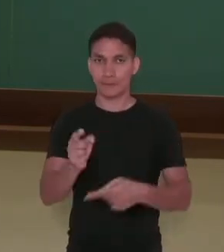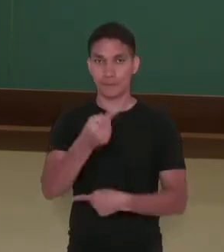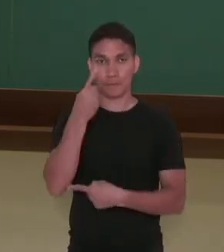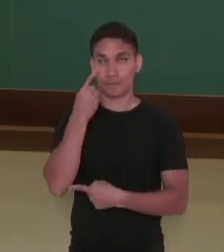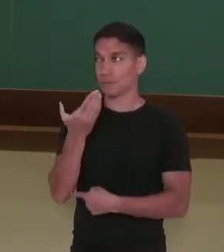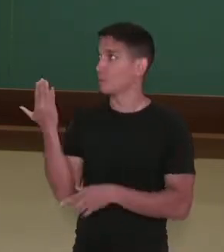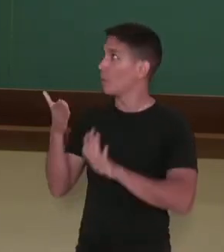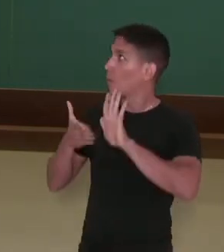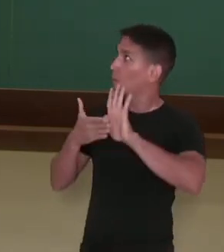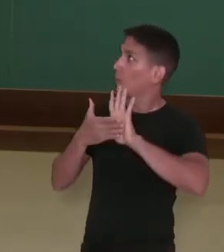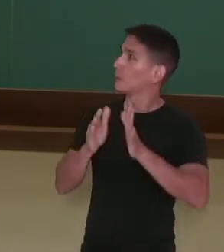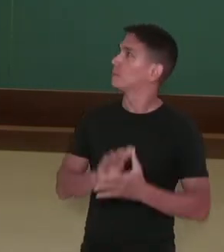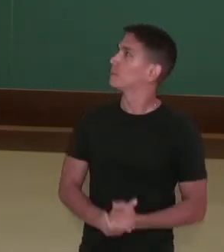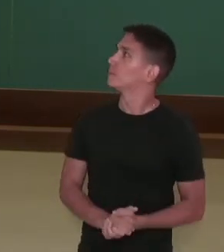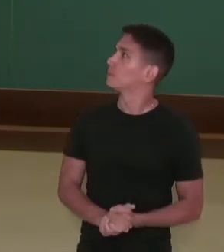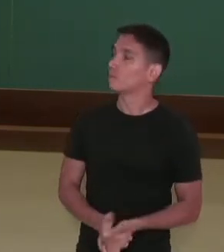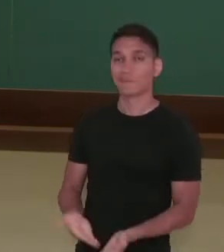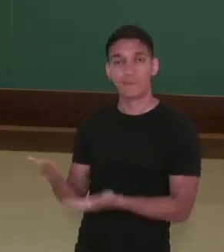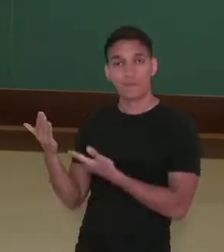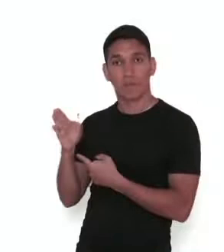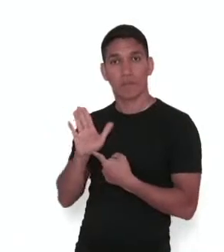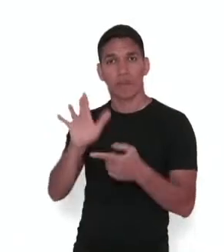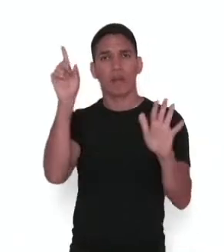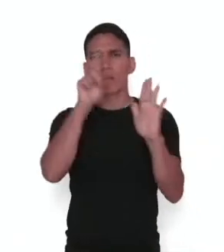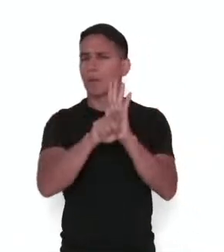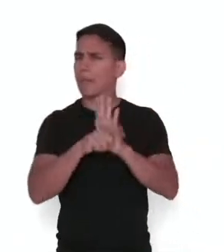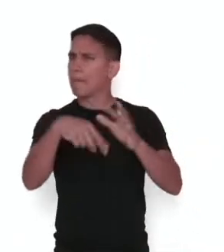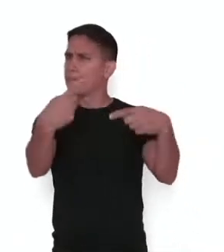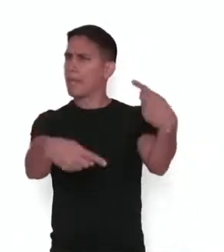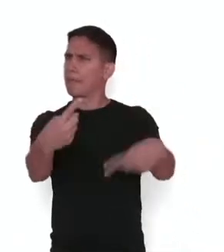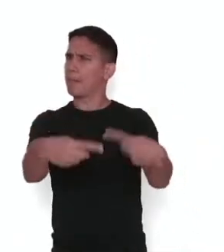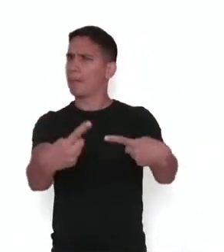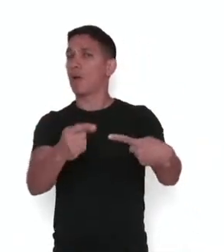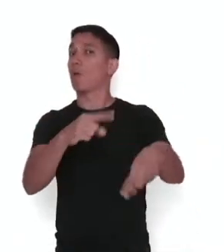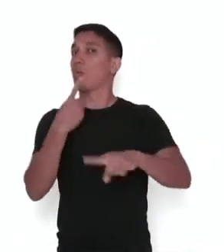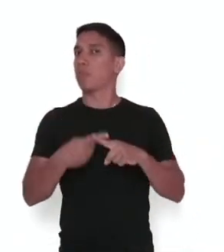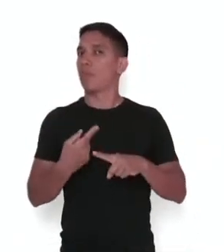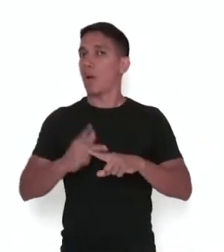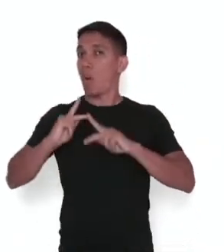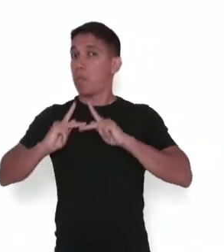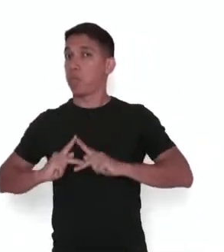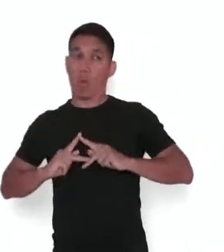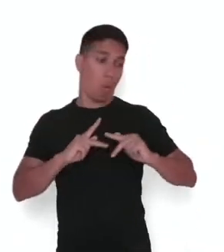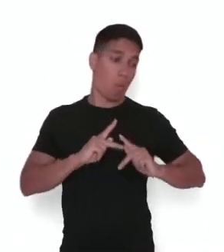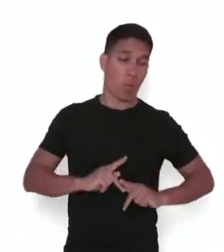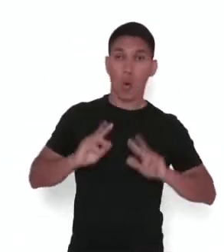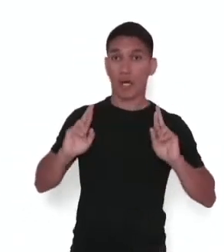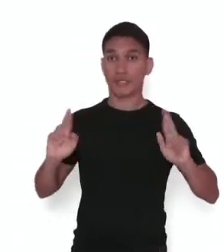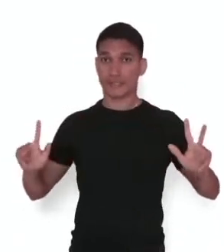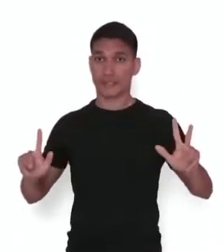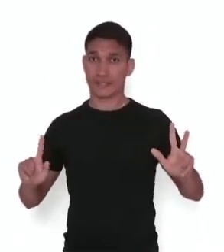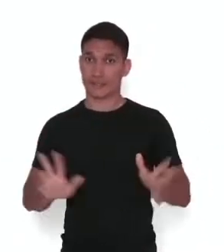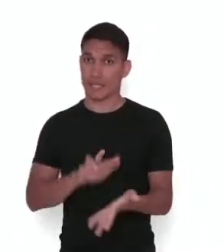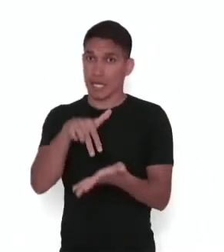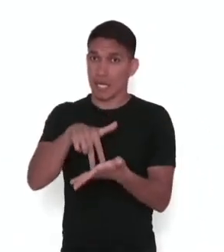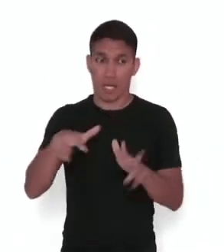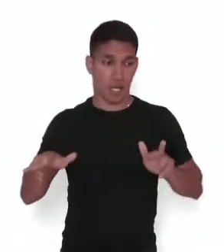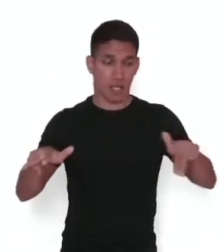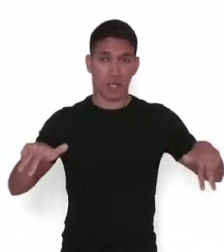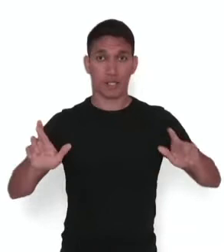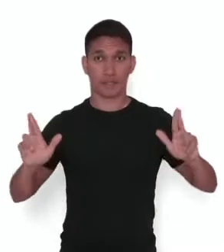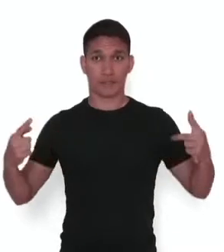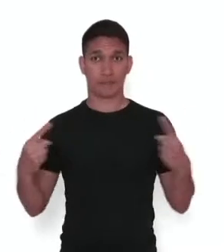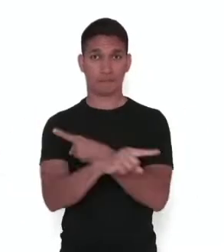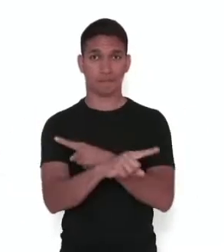Olha a proposta. Uma questão polêmica é aquela que gera posicionamentos distintos sobre o tema, não é mesmo?